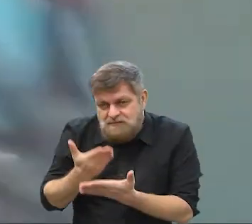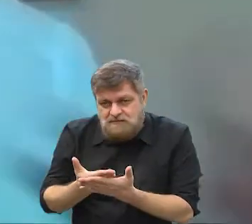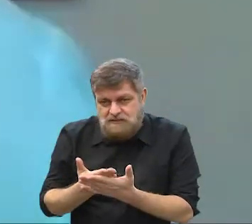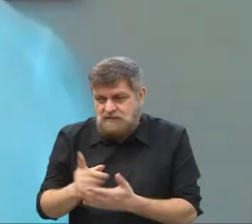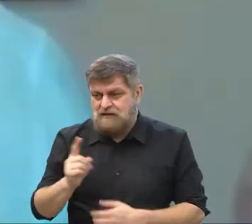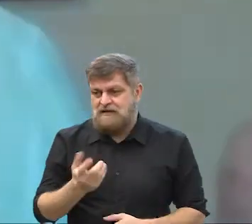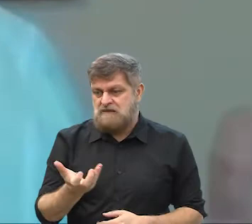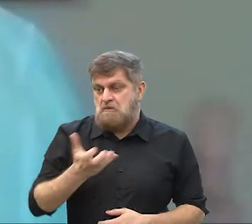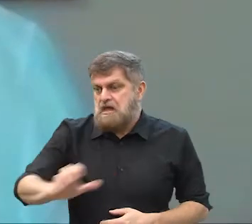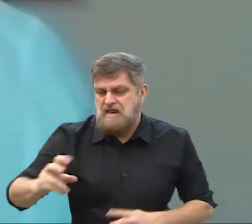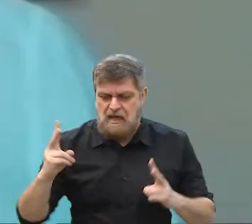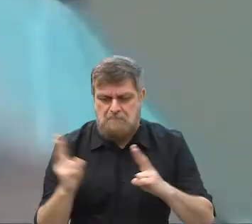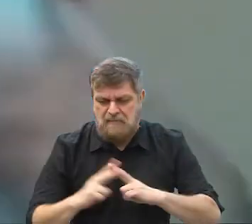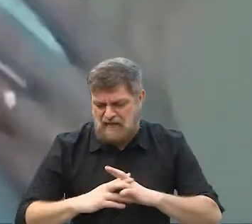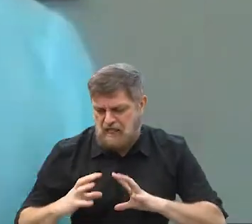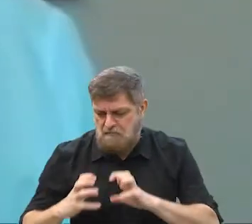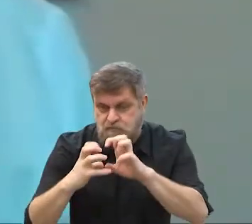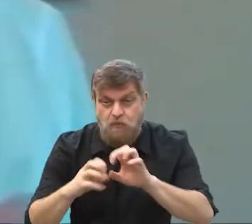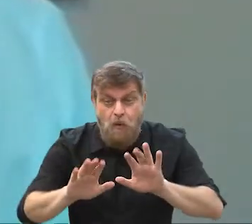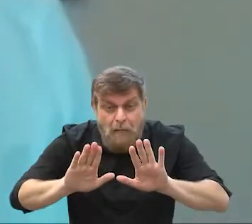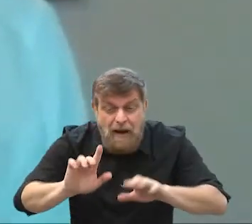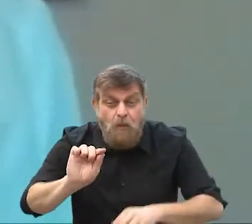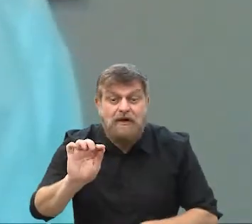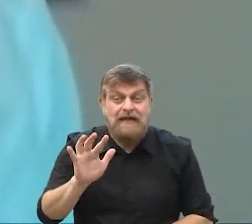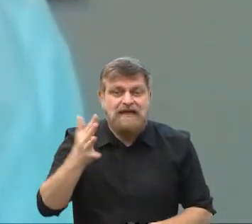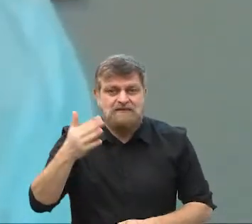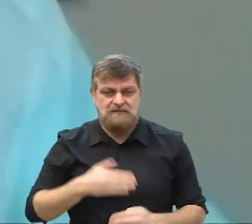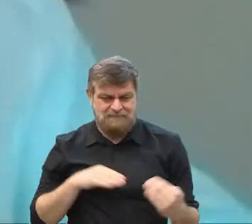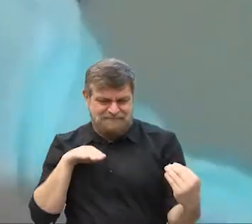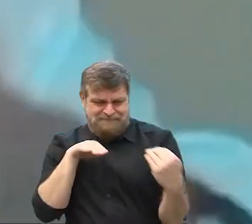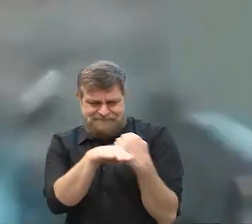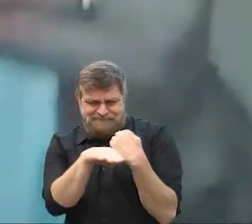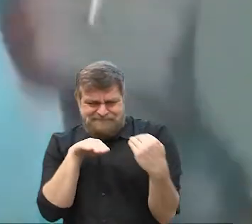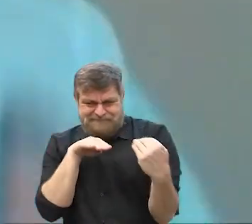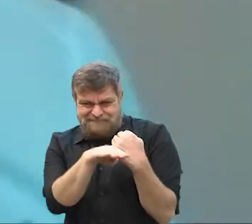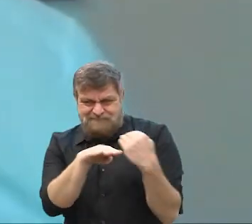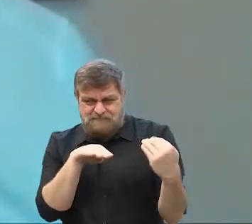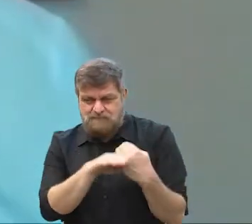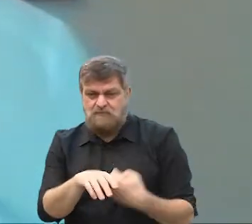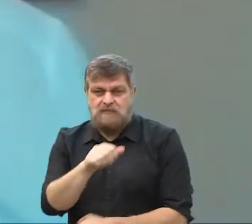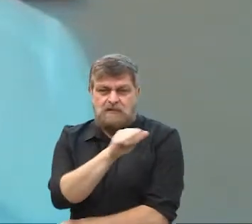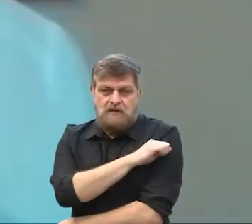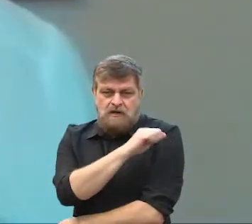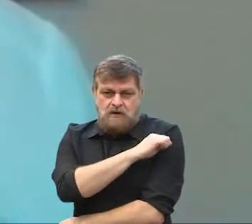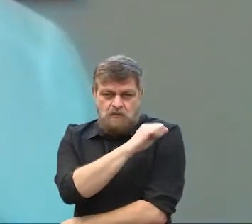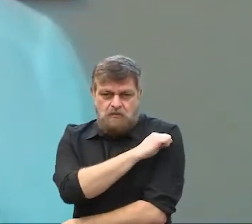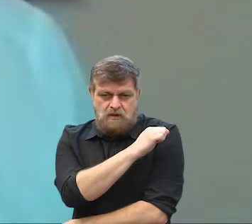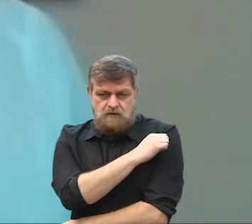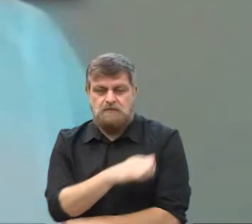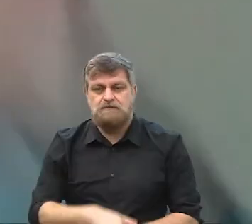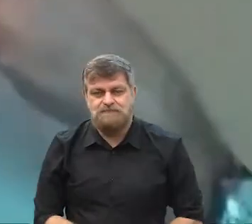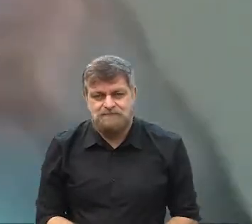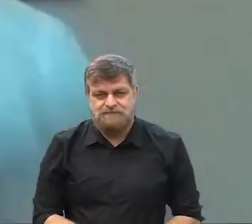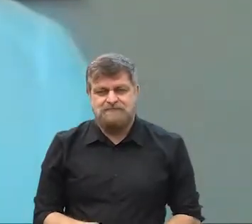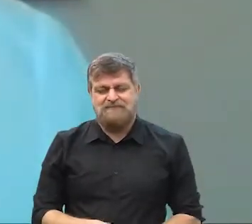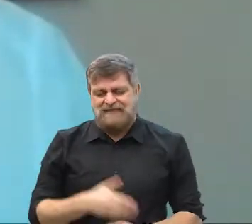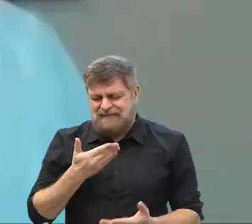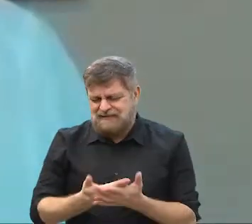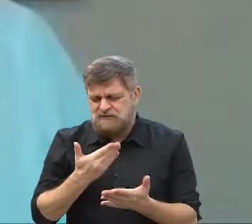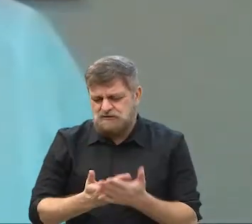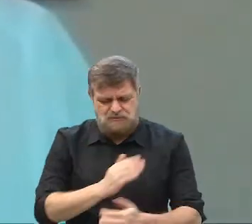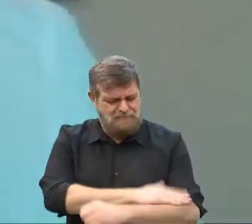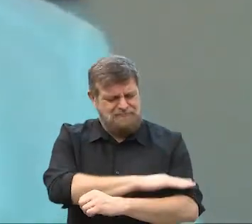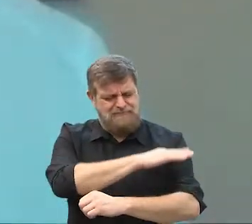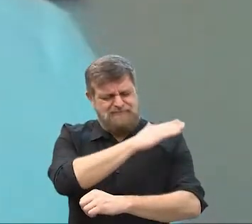têm o espírito de conflito, mas infelizmente ocorria, porque imagina um aluno que sai do SESI Senai, que estudou o dia